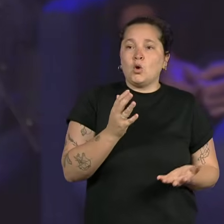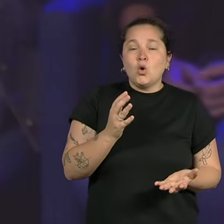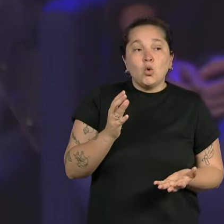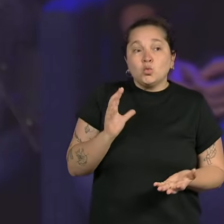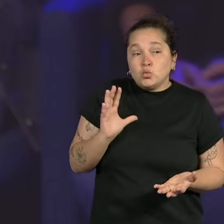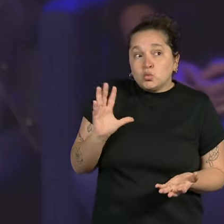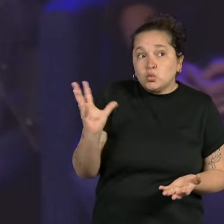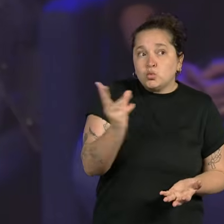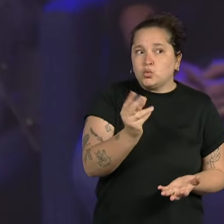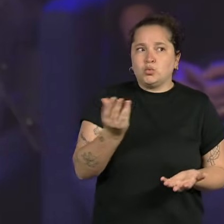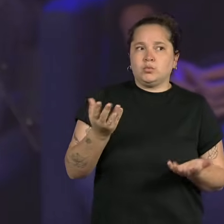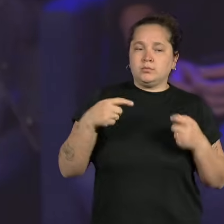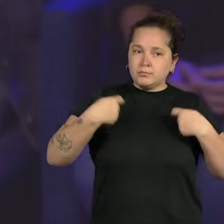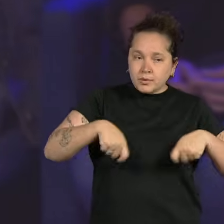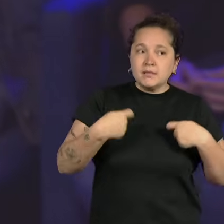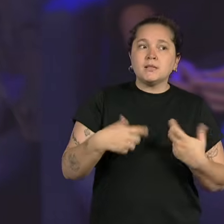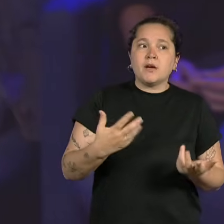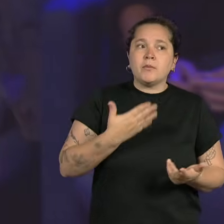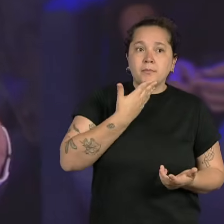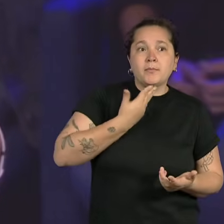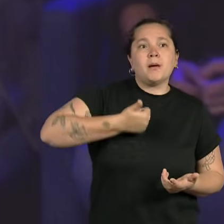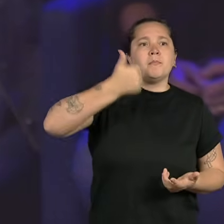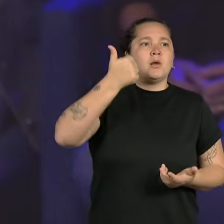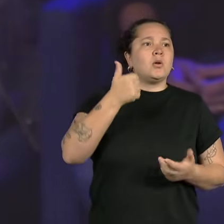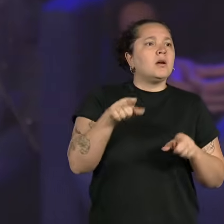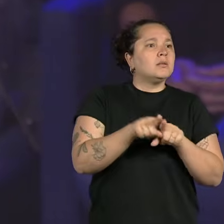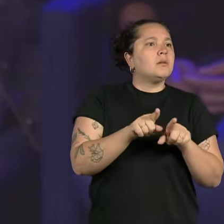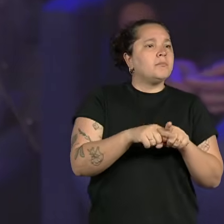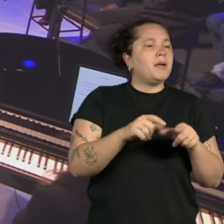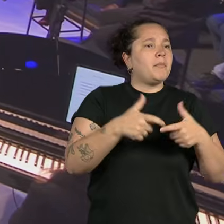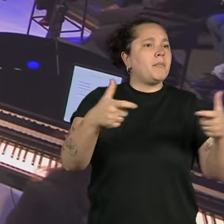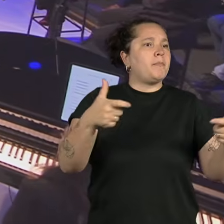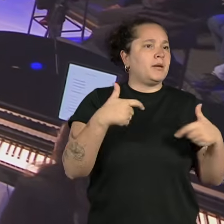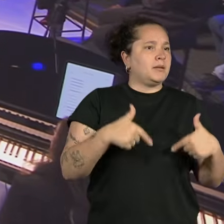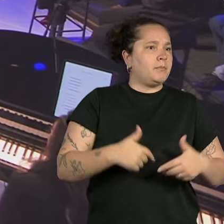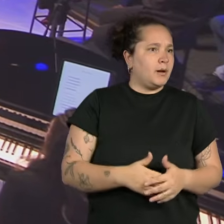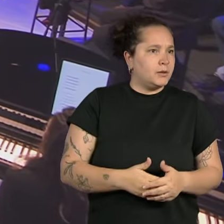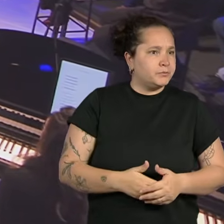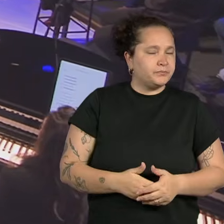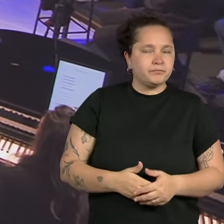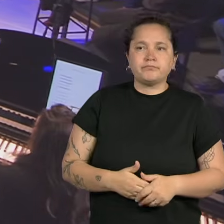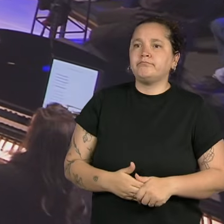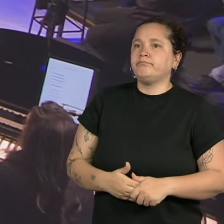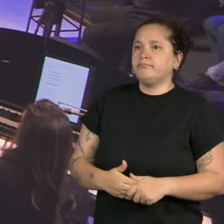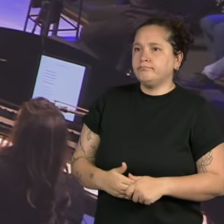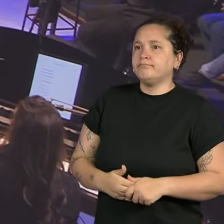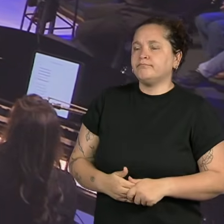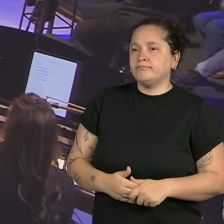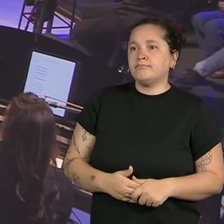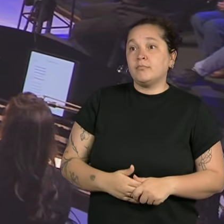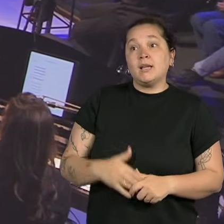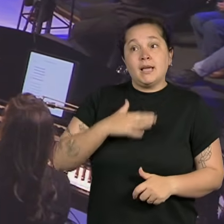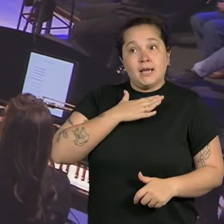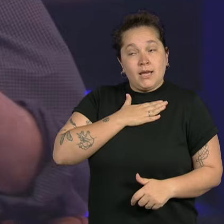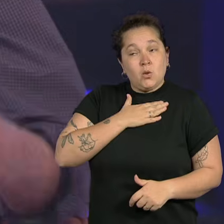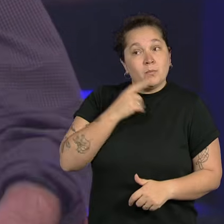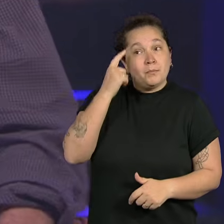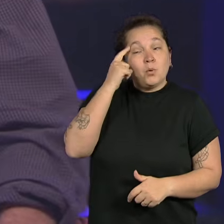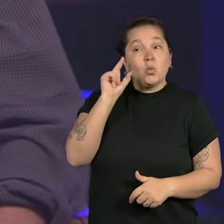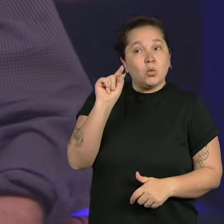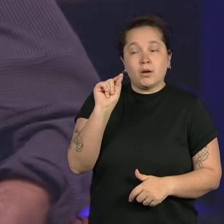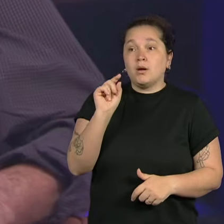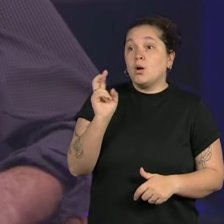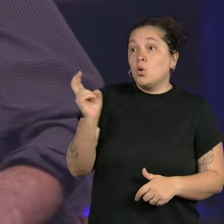gestor público deveria ter para melhorar, inclusive, a empregabilidade das suas cidades, né? Eu acho que a cultura e a